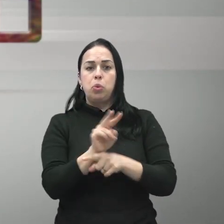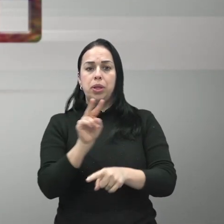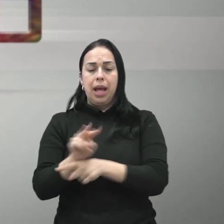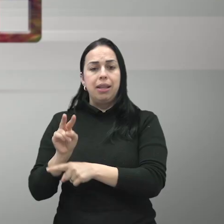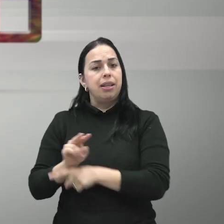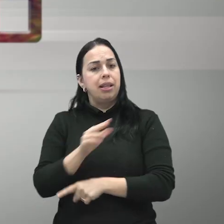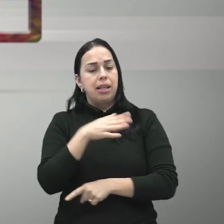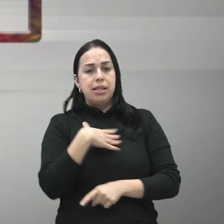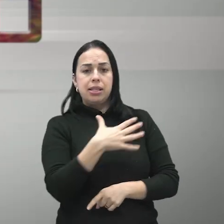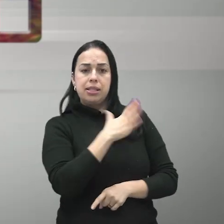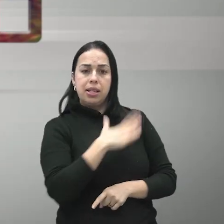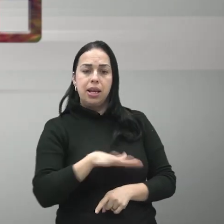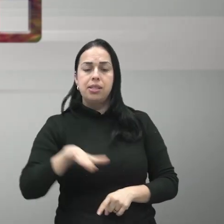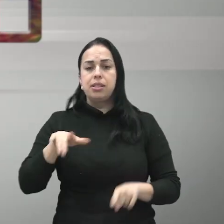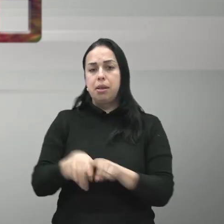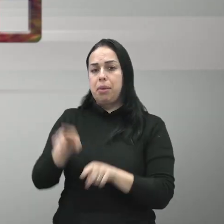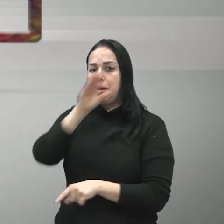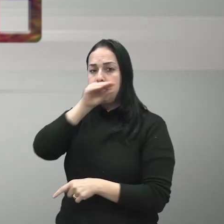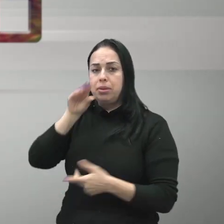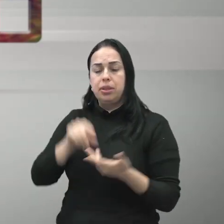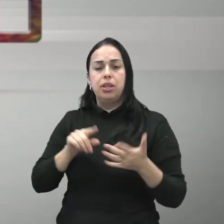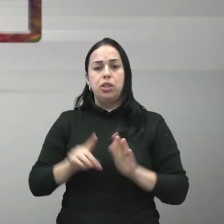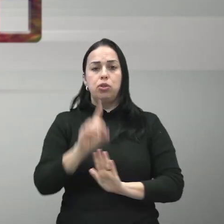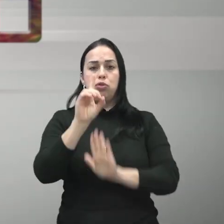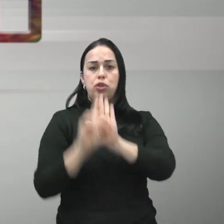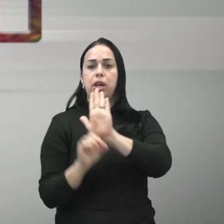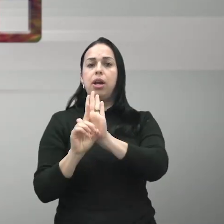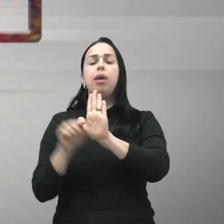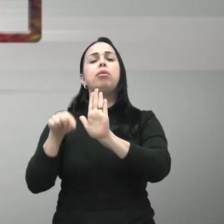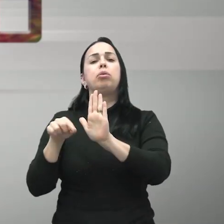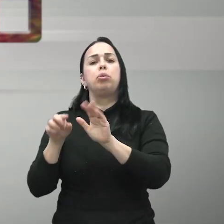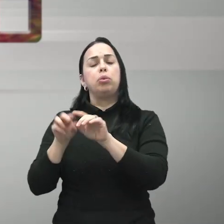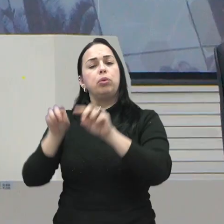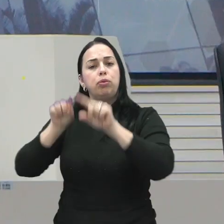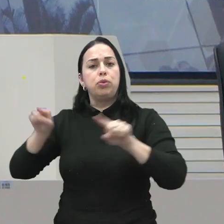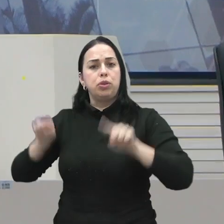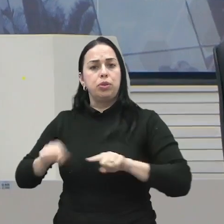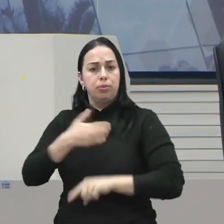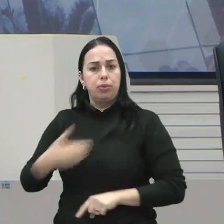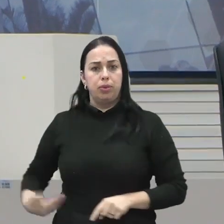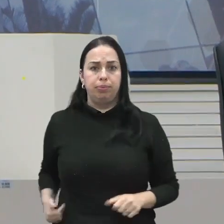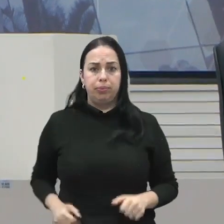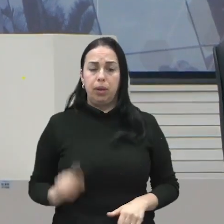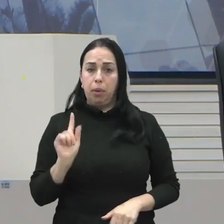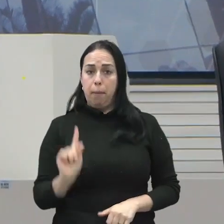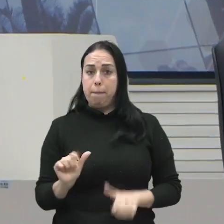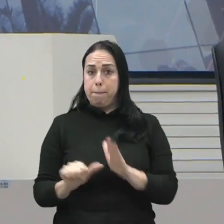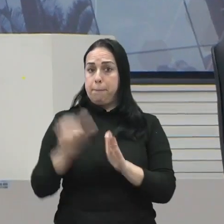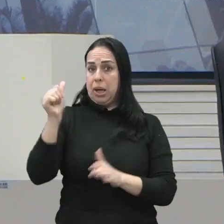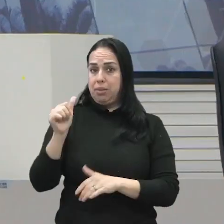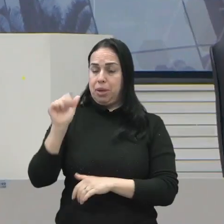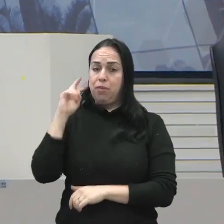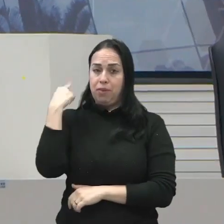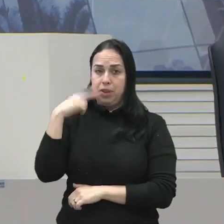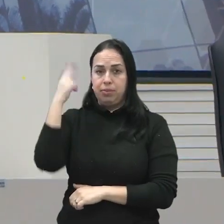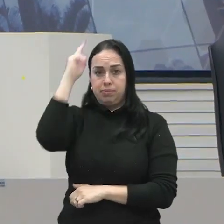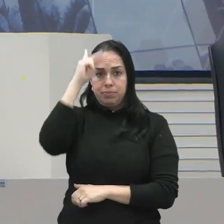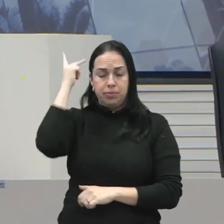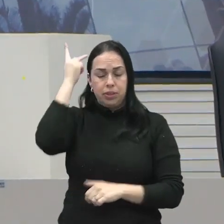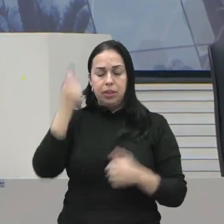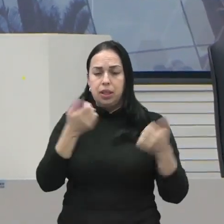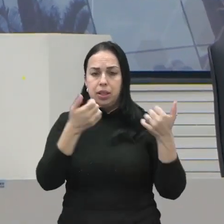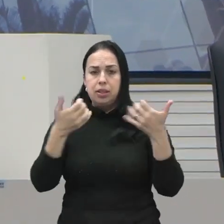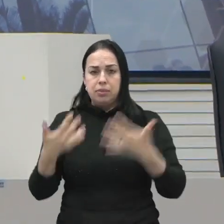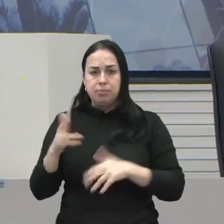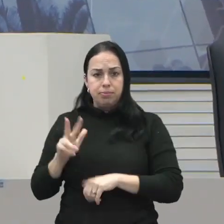proteção de crianças e adolescentes e defesa dos direitos dos servidores públicos. O primeiro orador, o vereador Fernando Petiti,